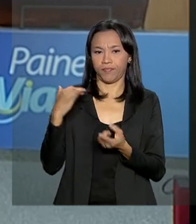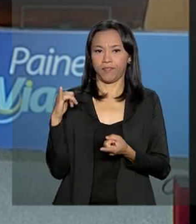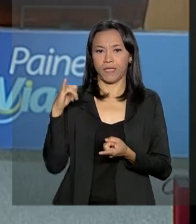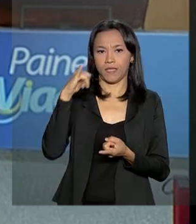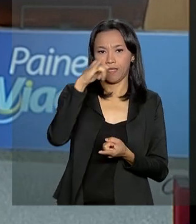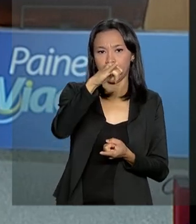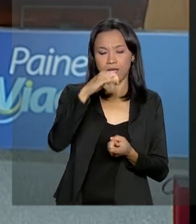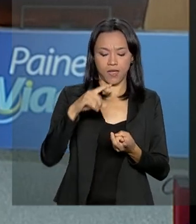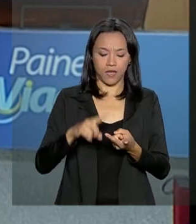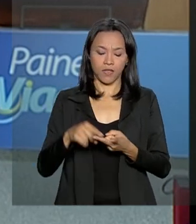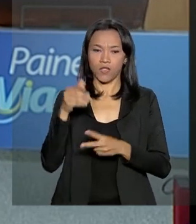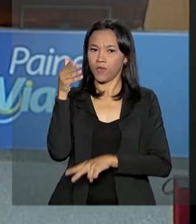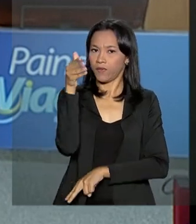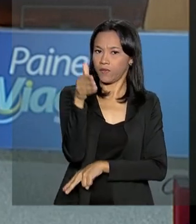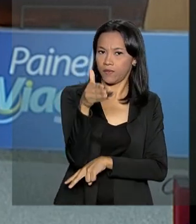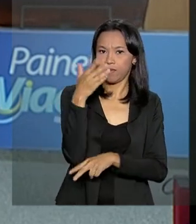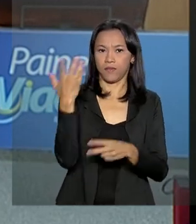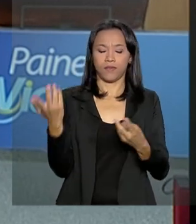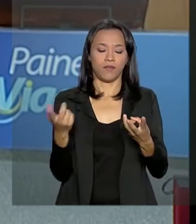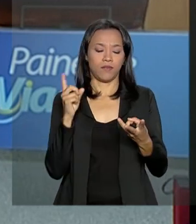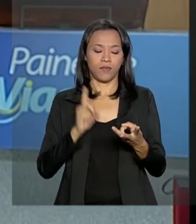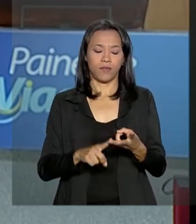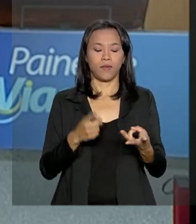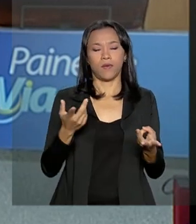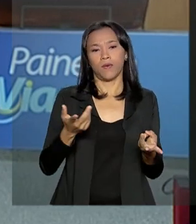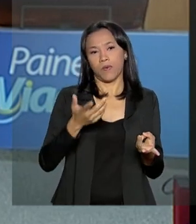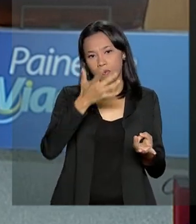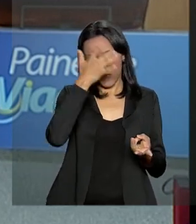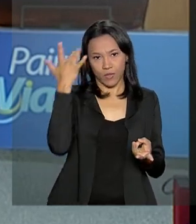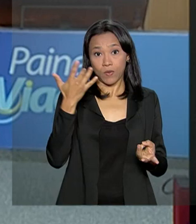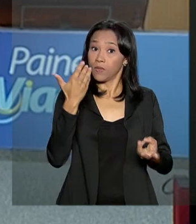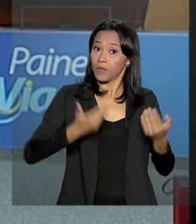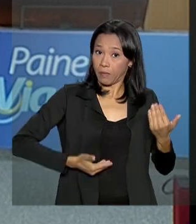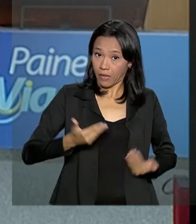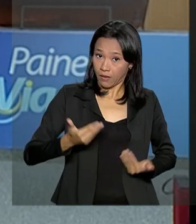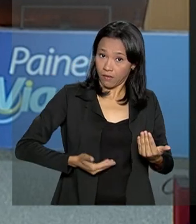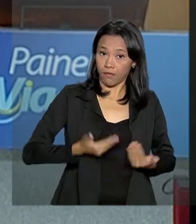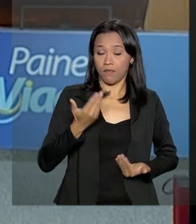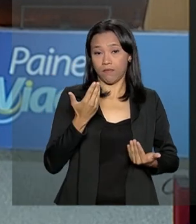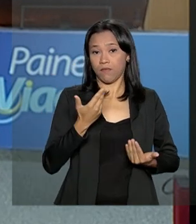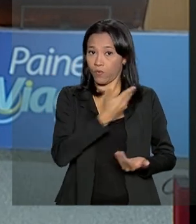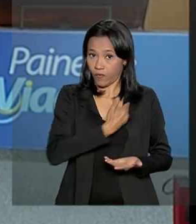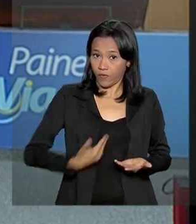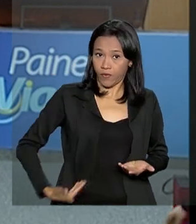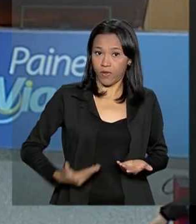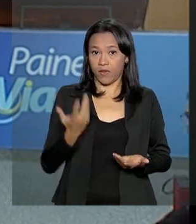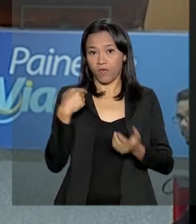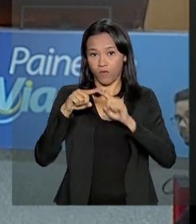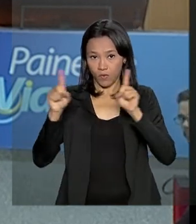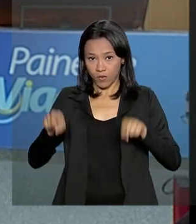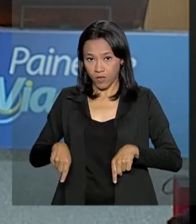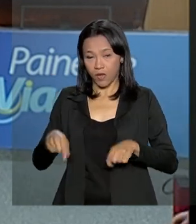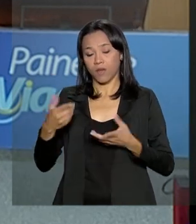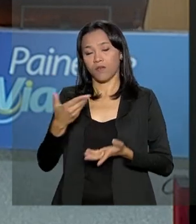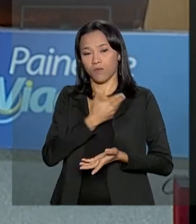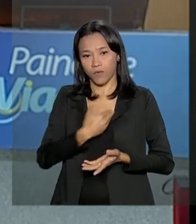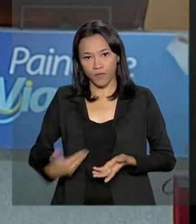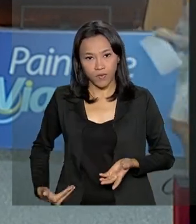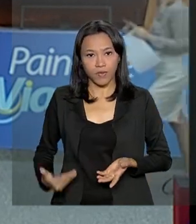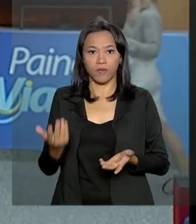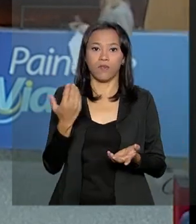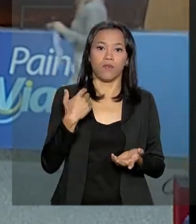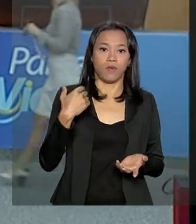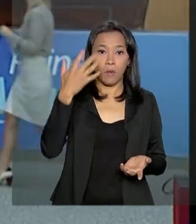de servidores públicos e empregados públicos também de pessoas que estejam colaborando com